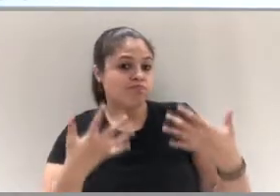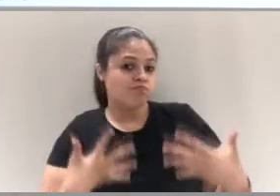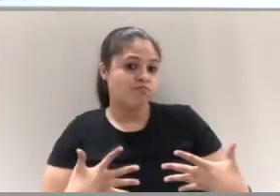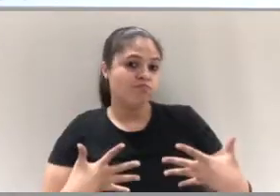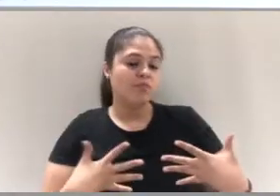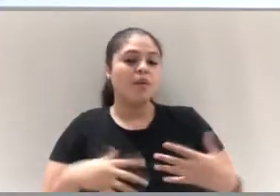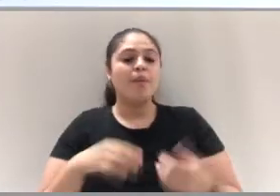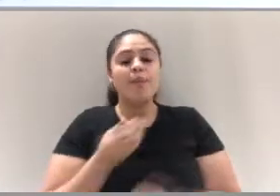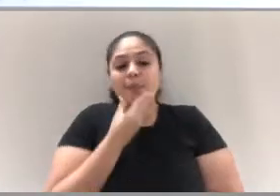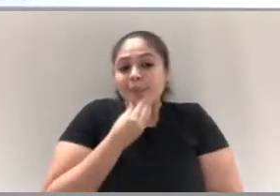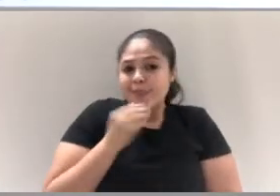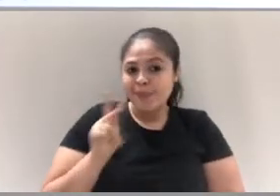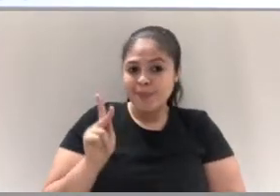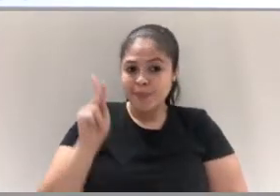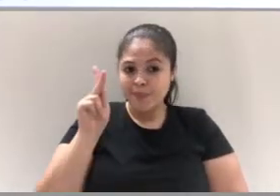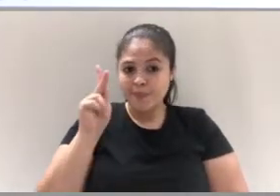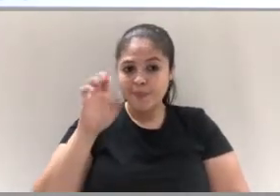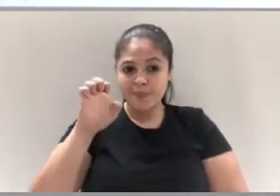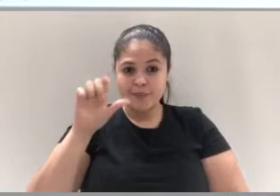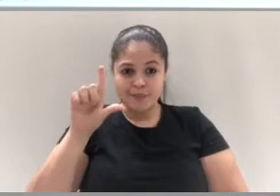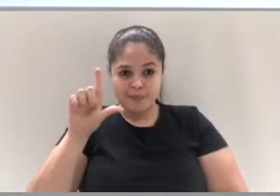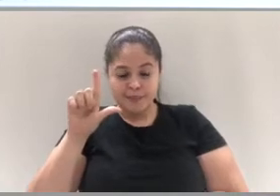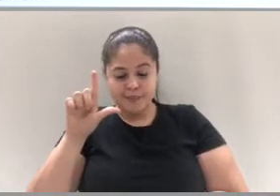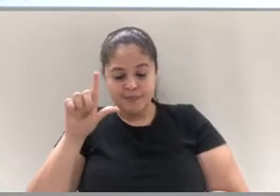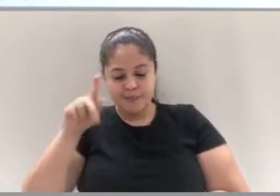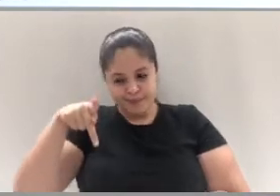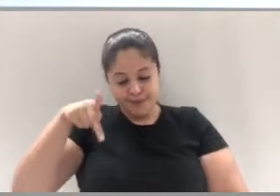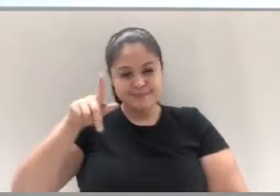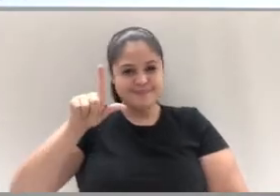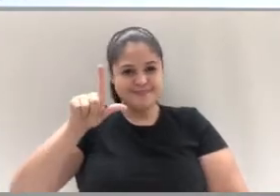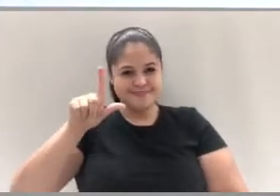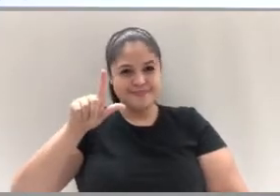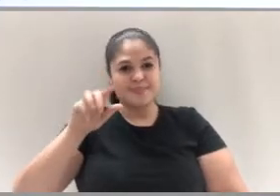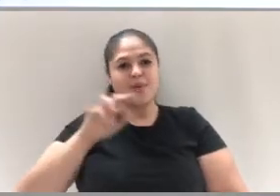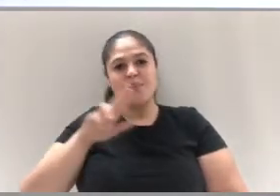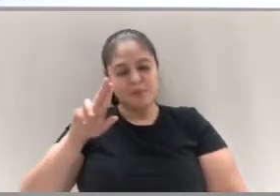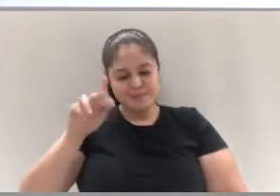explicado pelo Kepler, e esse é o nosso heliocentrismo.